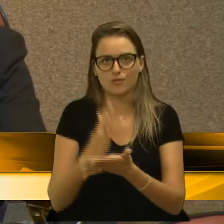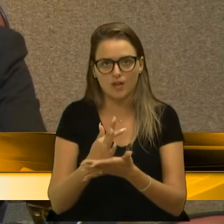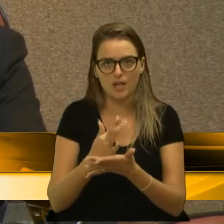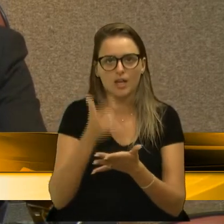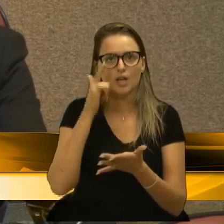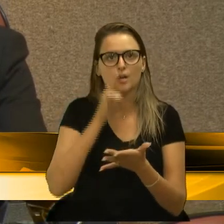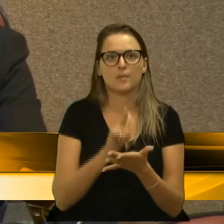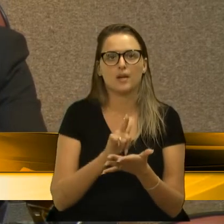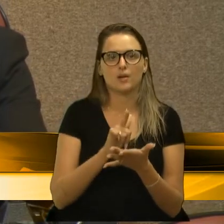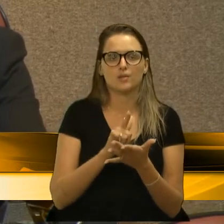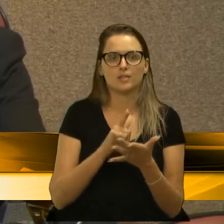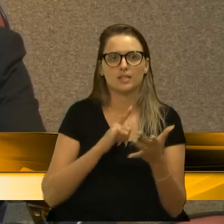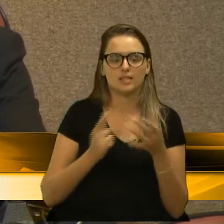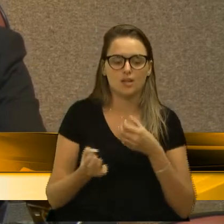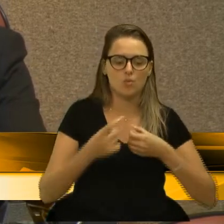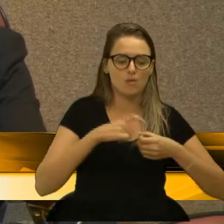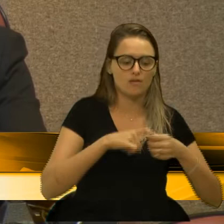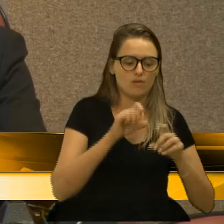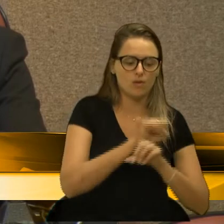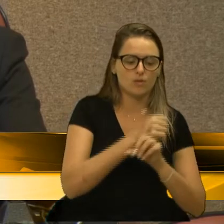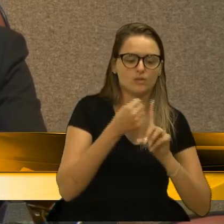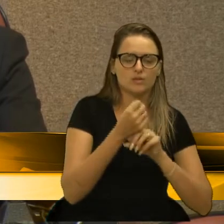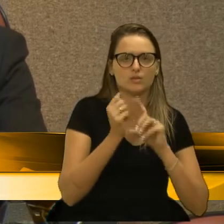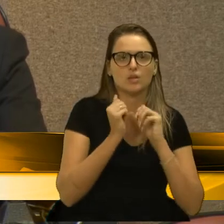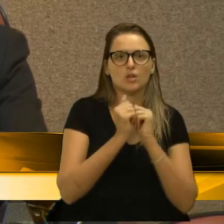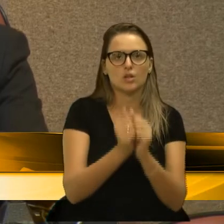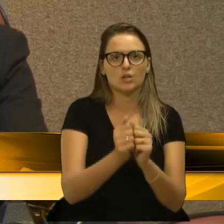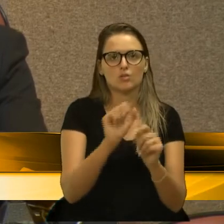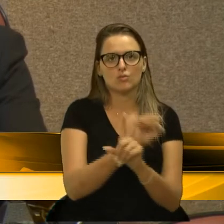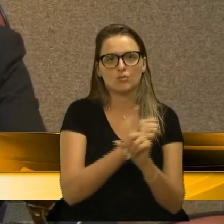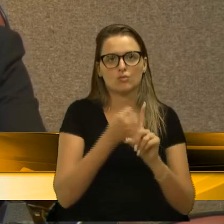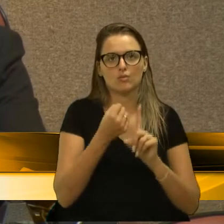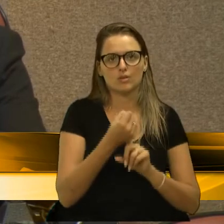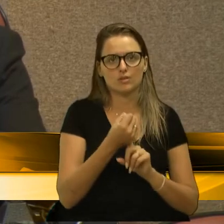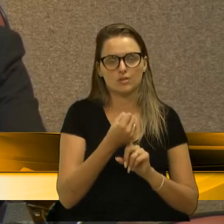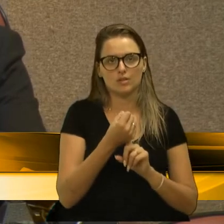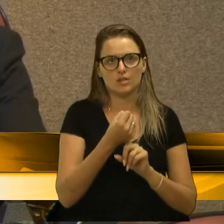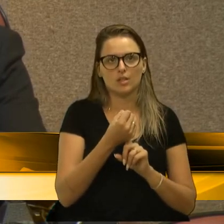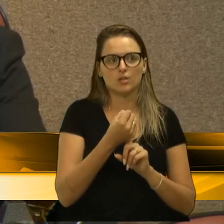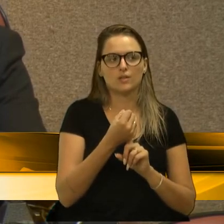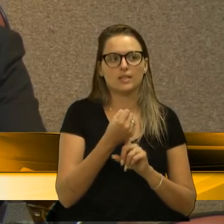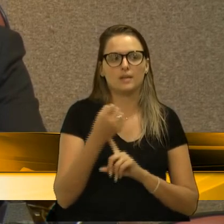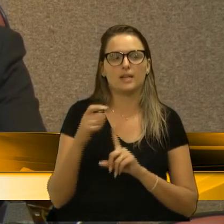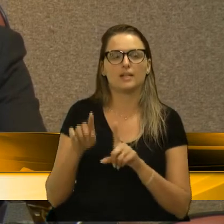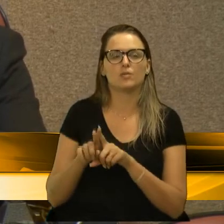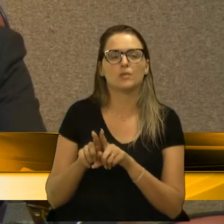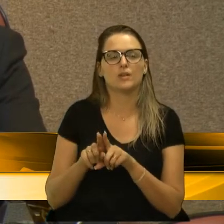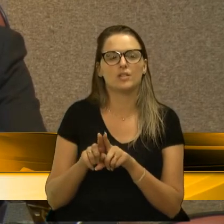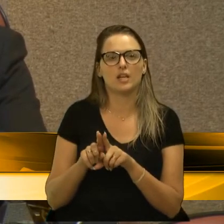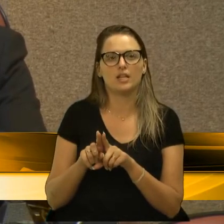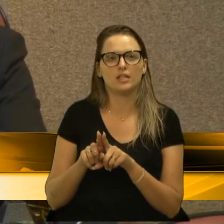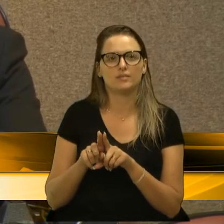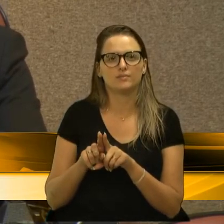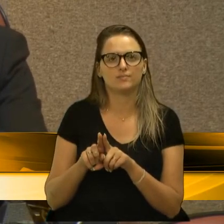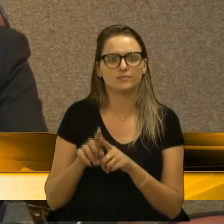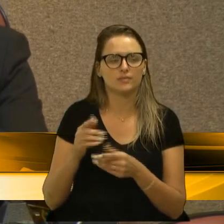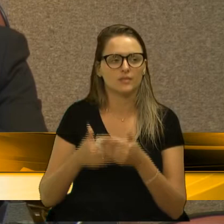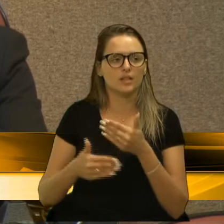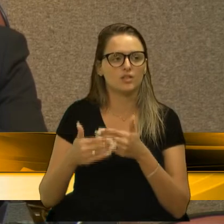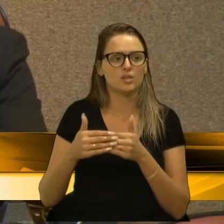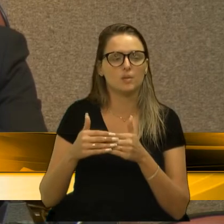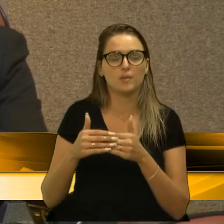ressocializar novamente à nossa sociedade e fazer com que estas pessoas possam realmente